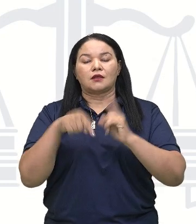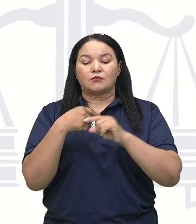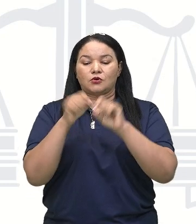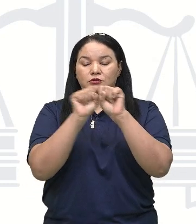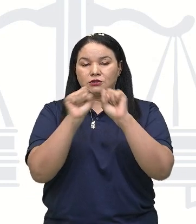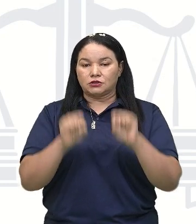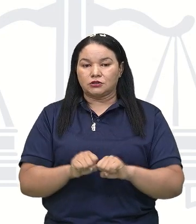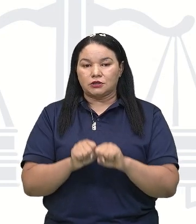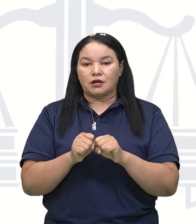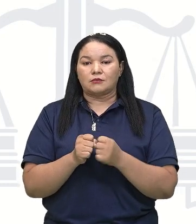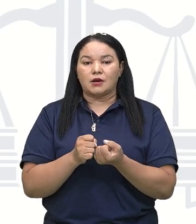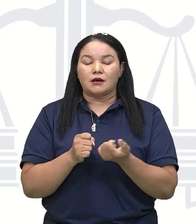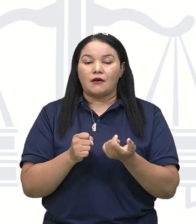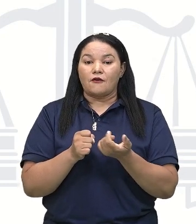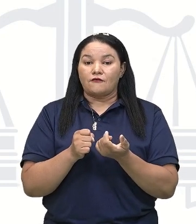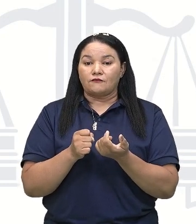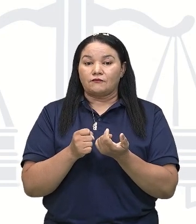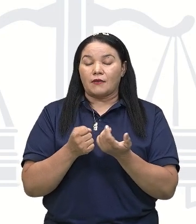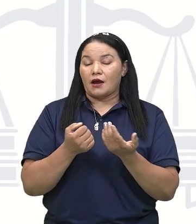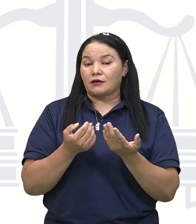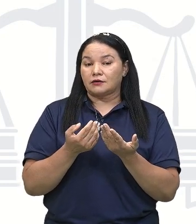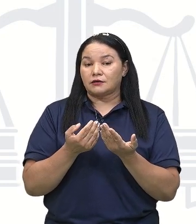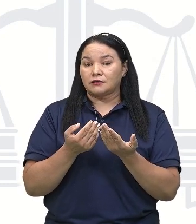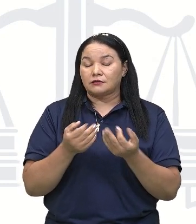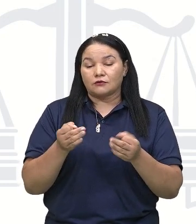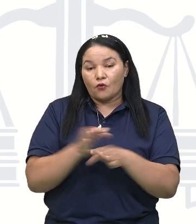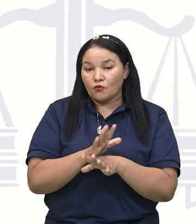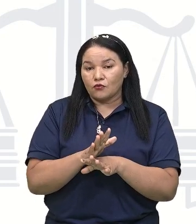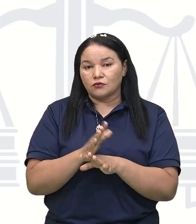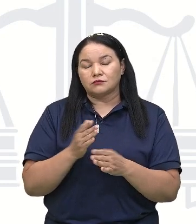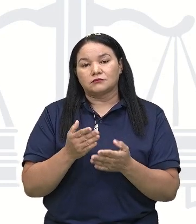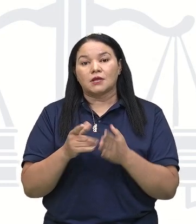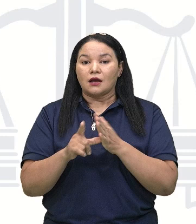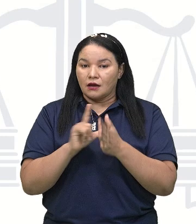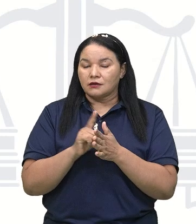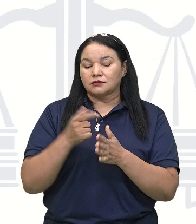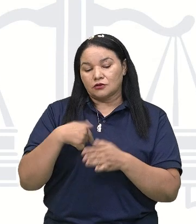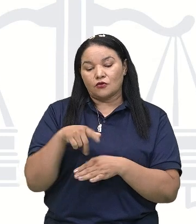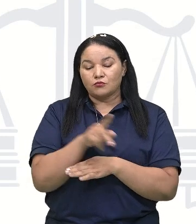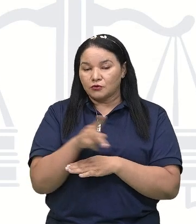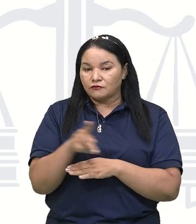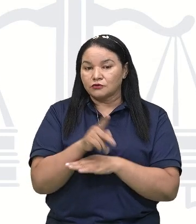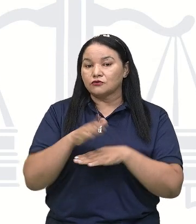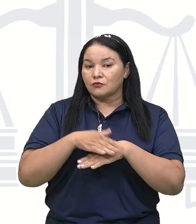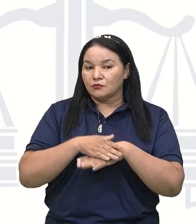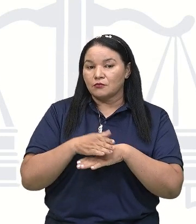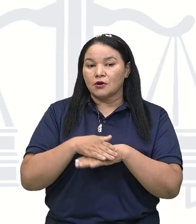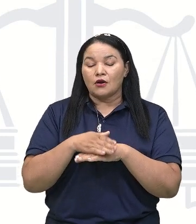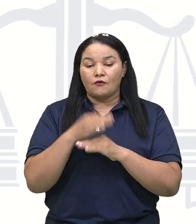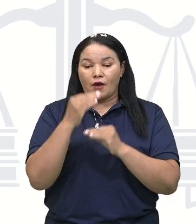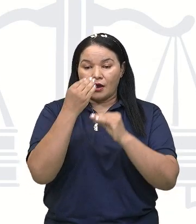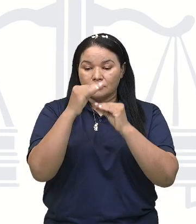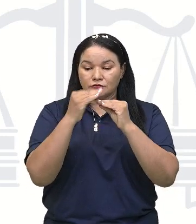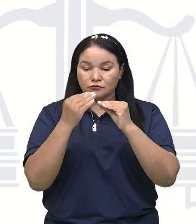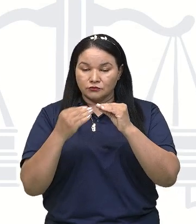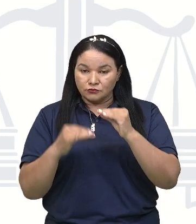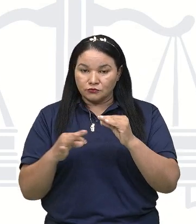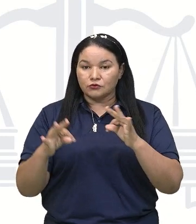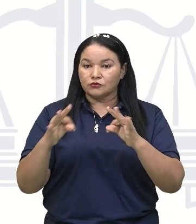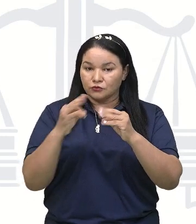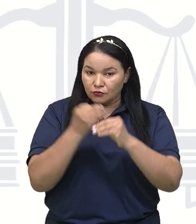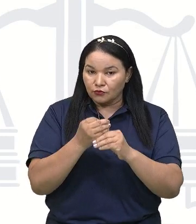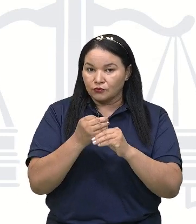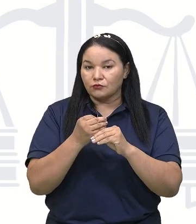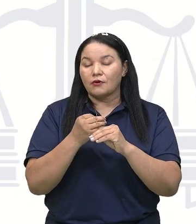né? Para fechar as aparatas, quem é que fecha? A princípio, sou eu, enquanto professora. Eu fiz o lançamento de todas as